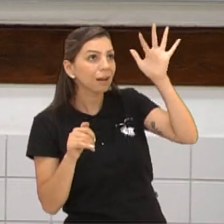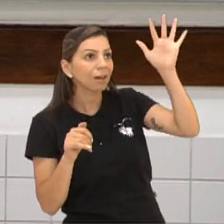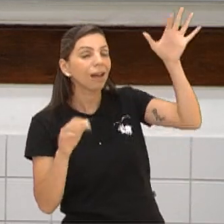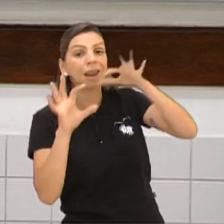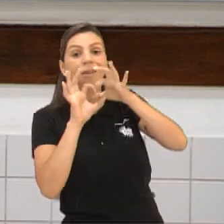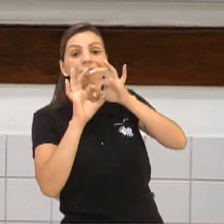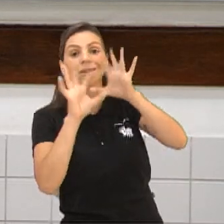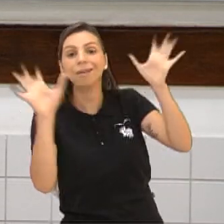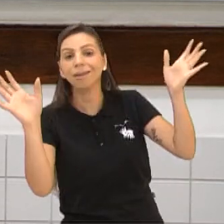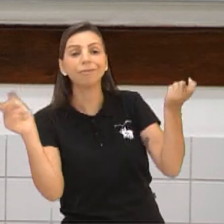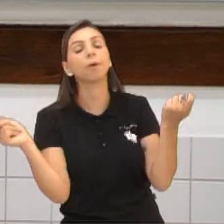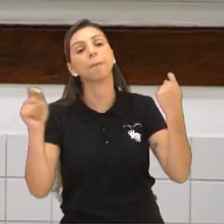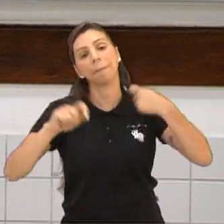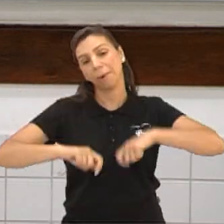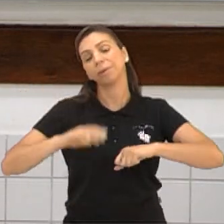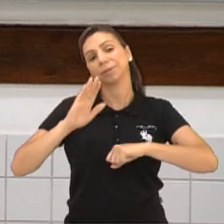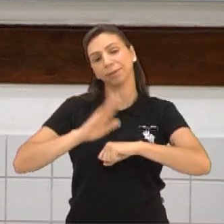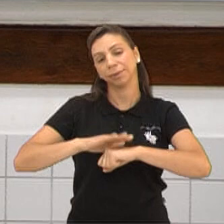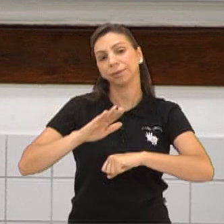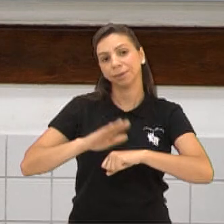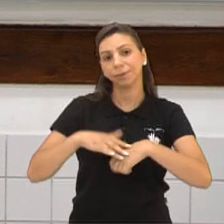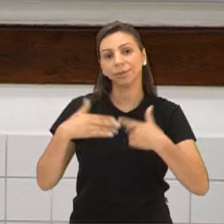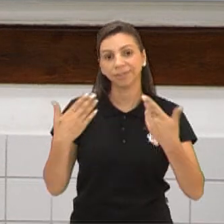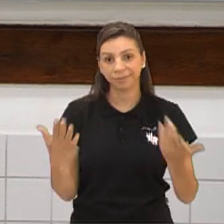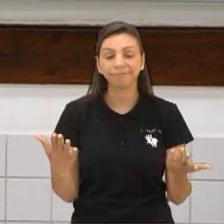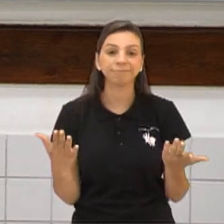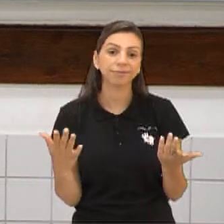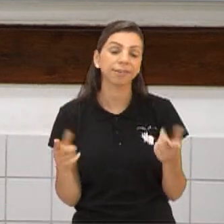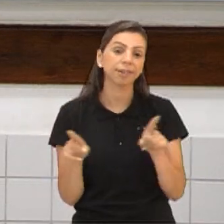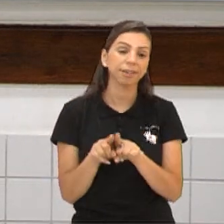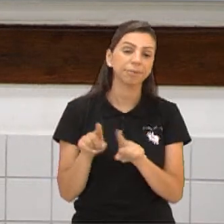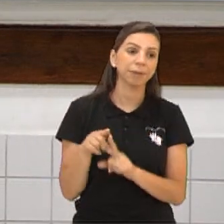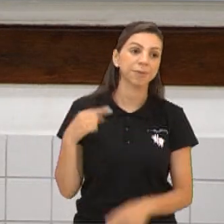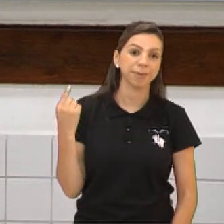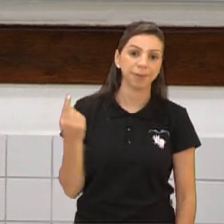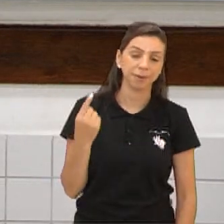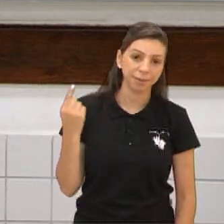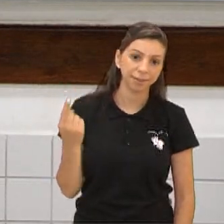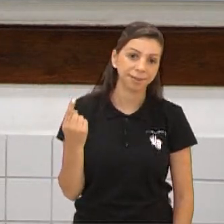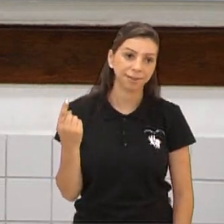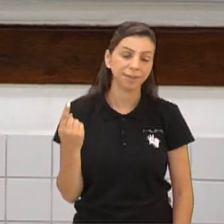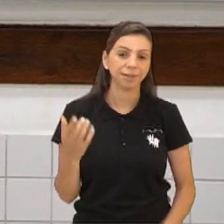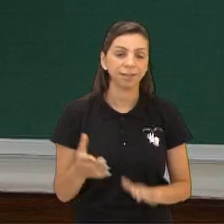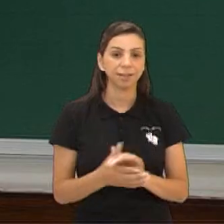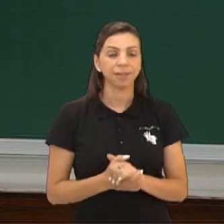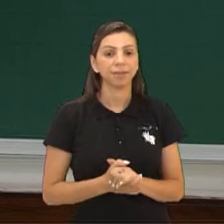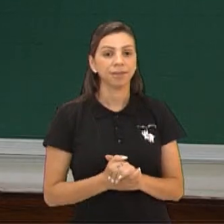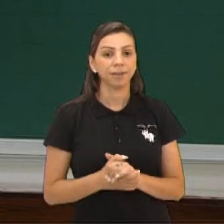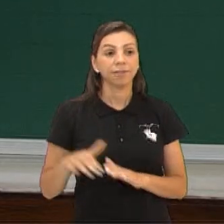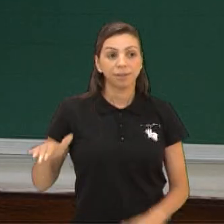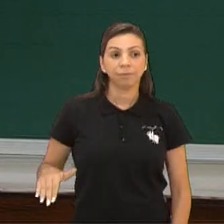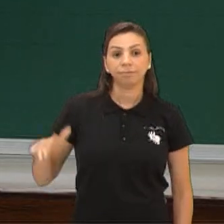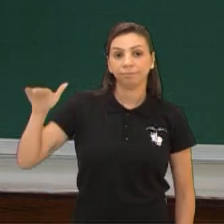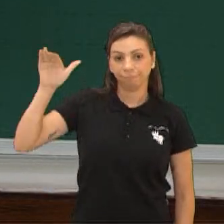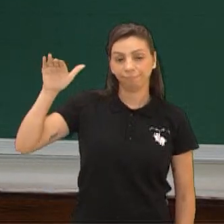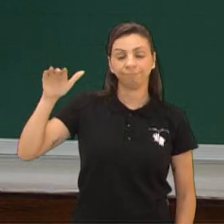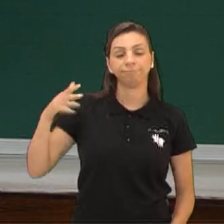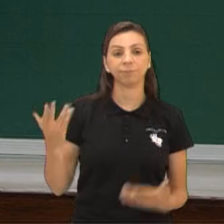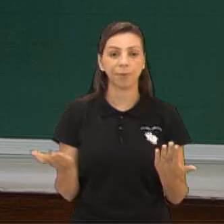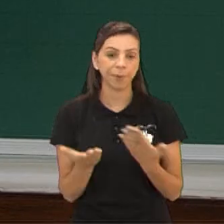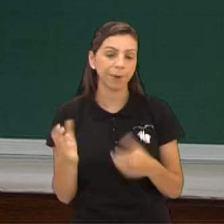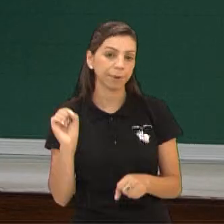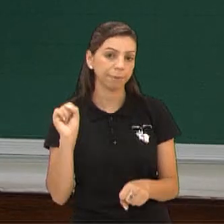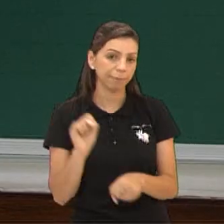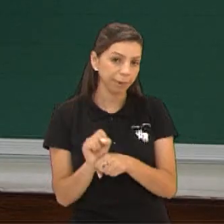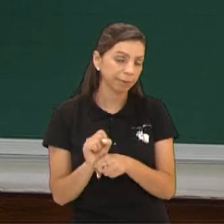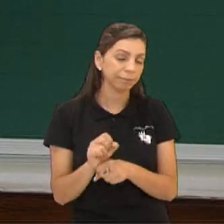você pode se valer disso. E a partir do momento que você fizer por si só, você escapa da menoridade. Então, paramos um pouquinho